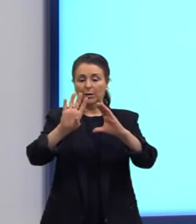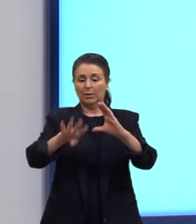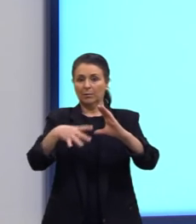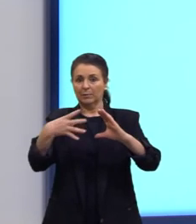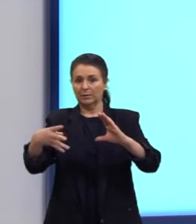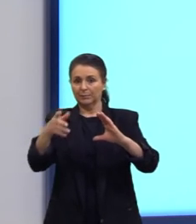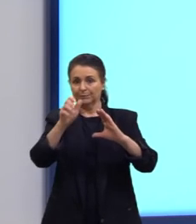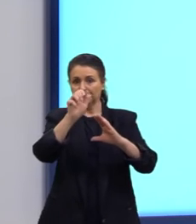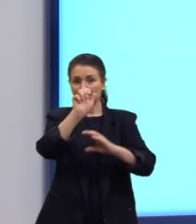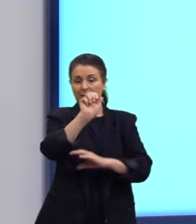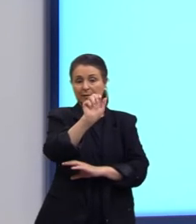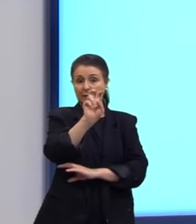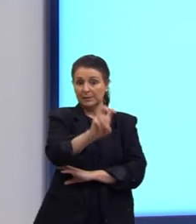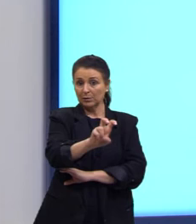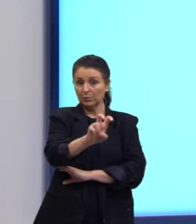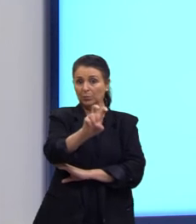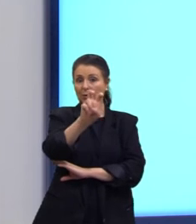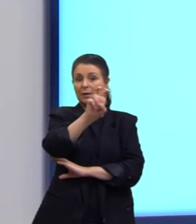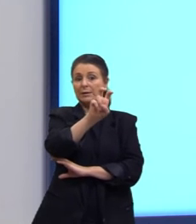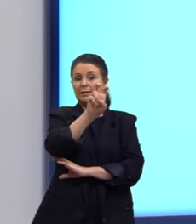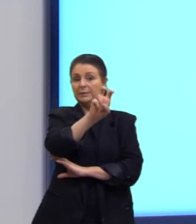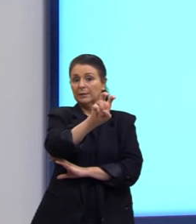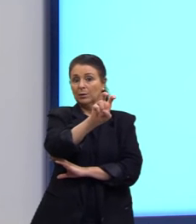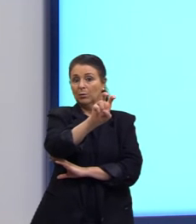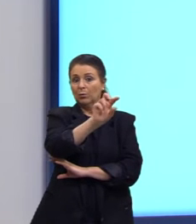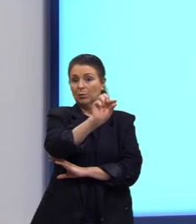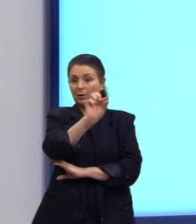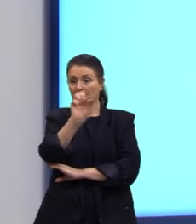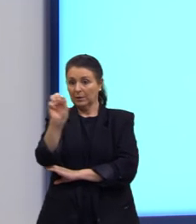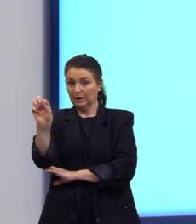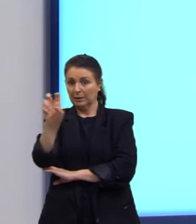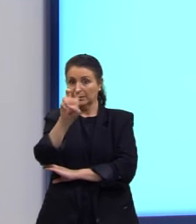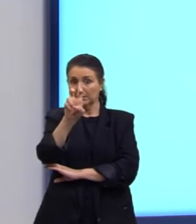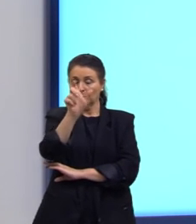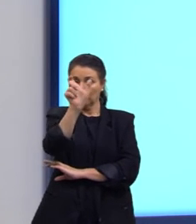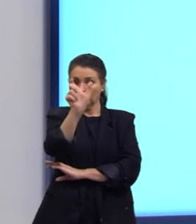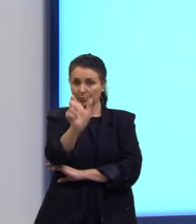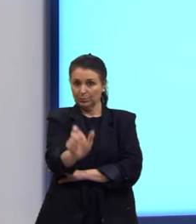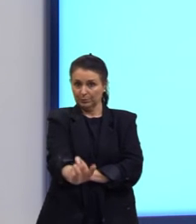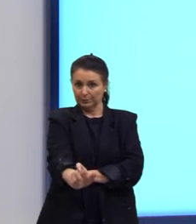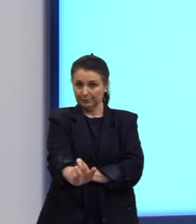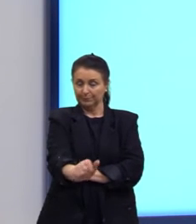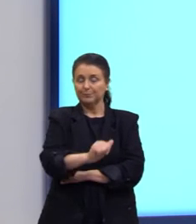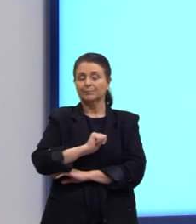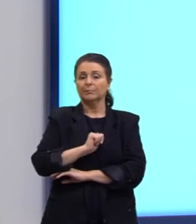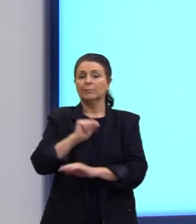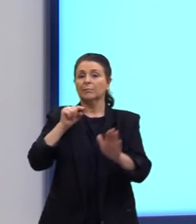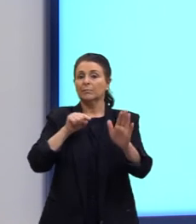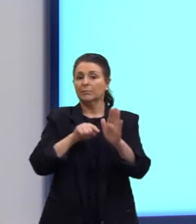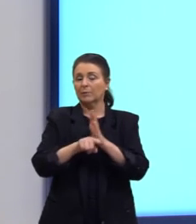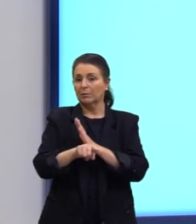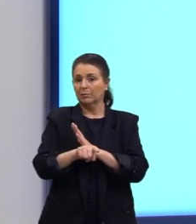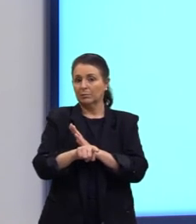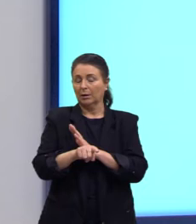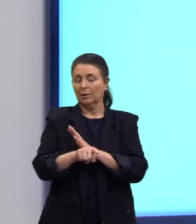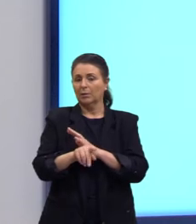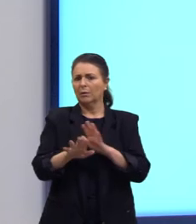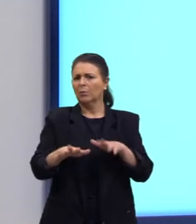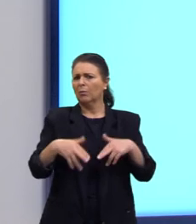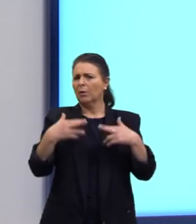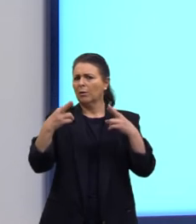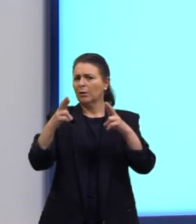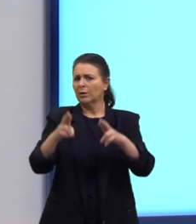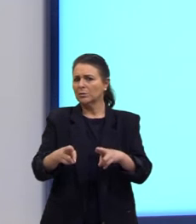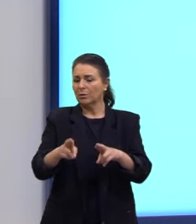matriz 5 por 5 5 linhas e 5 colunas a pergunta é o seguinte qual região foi